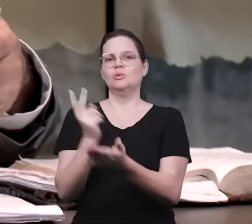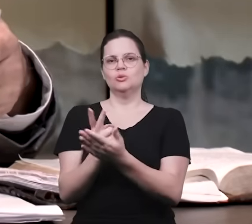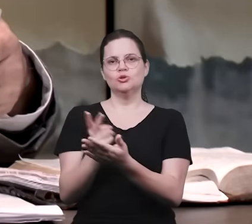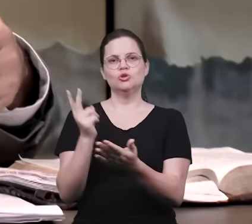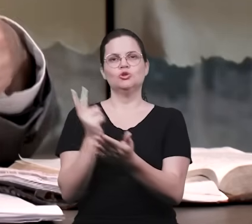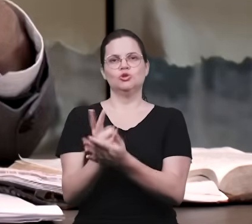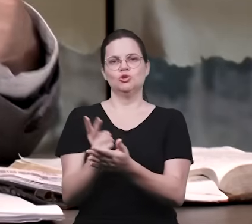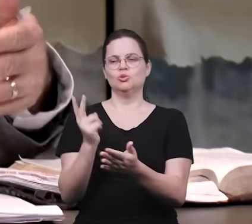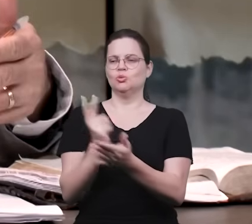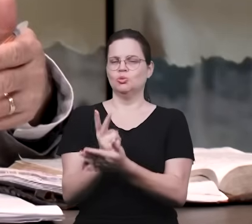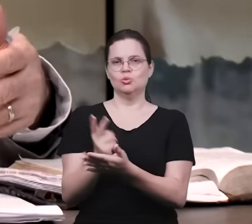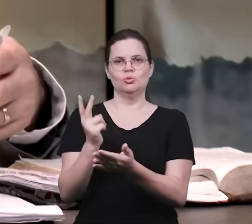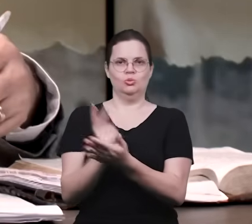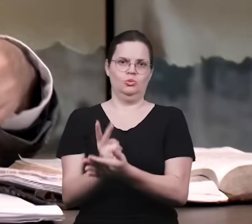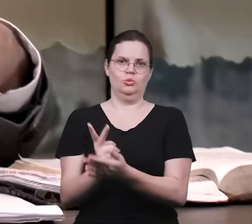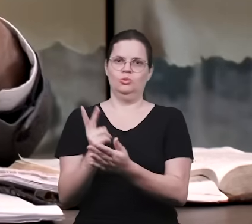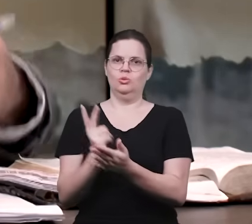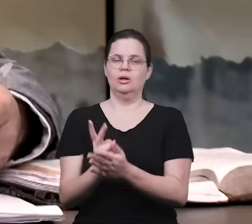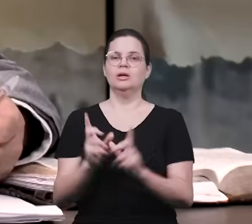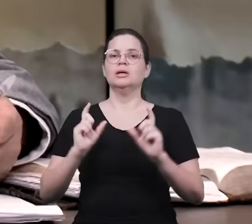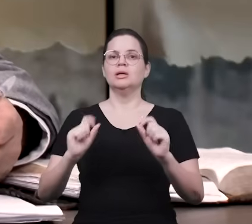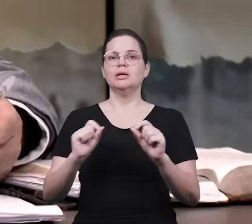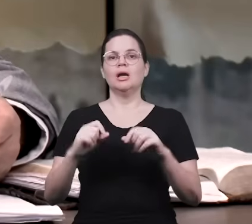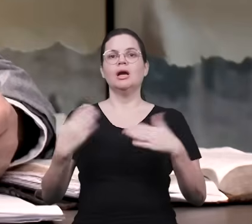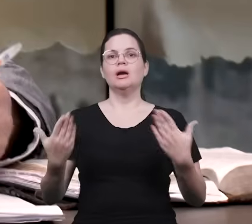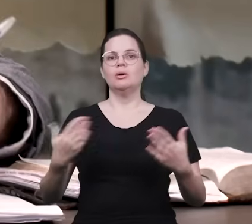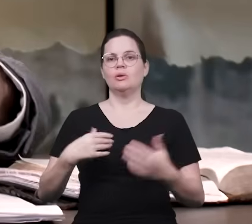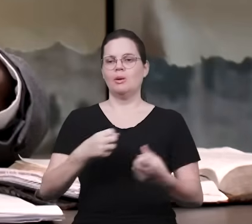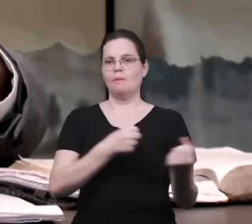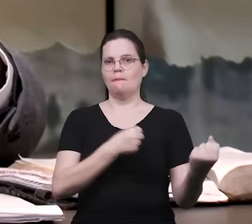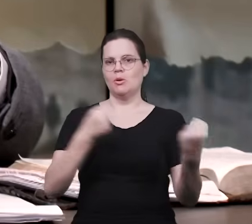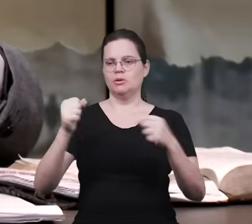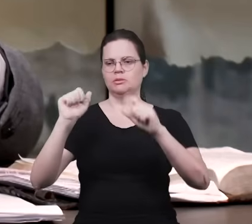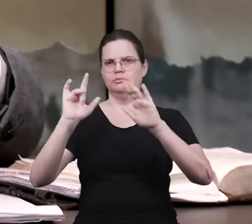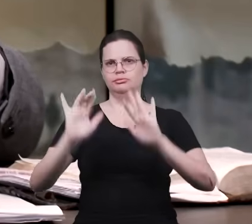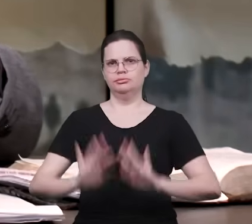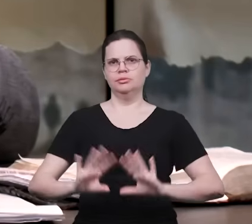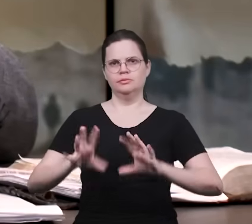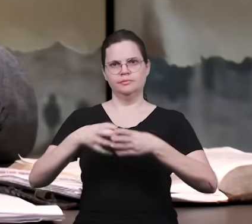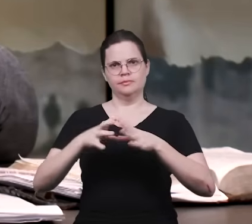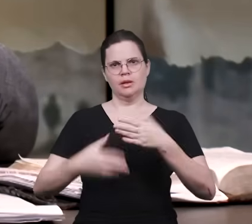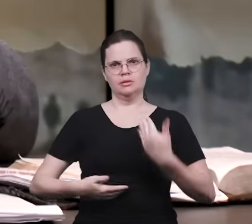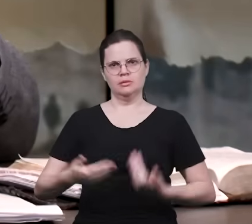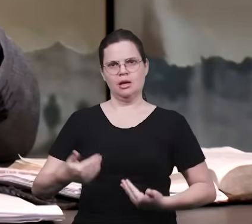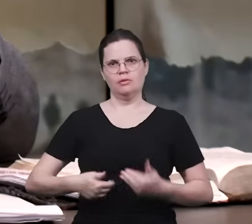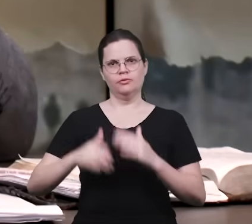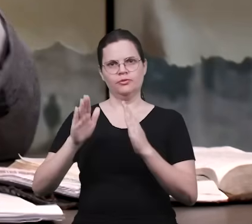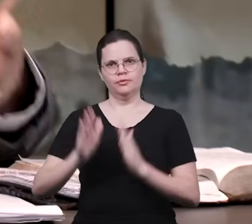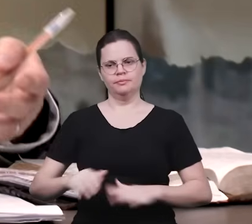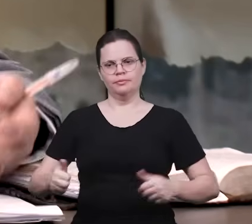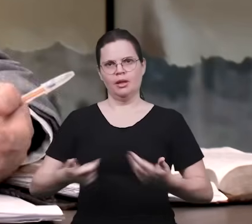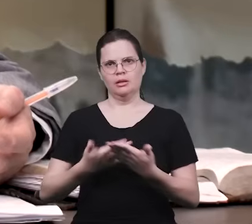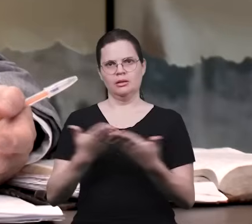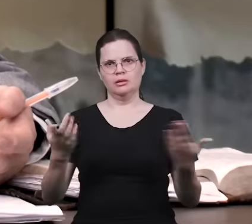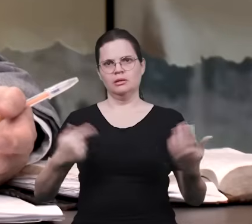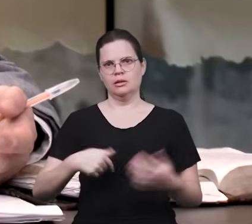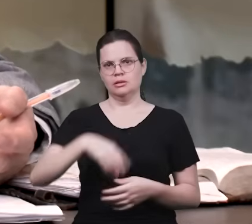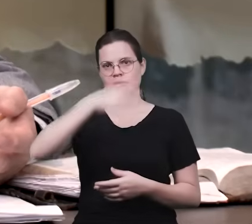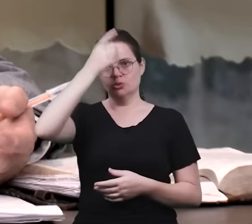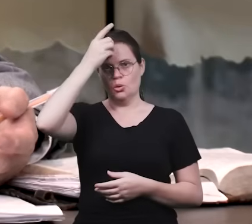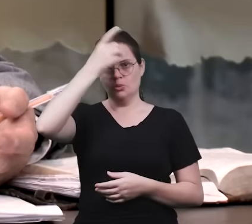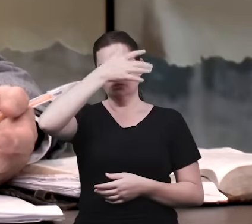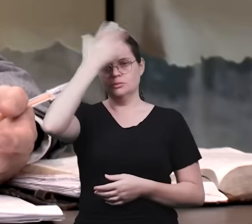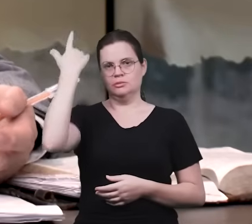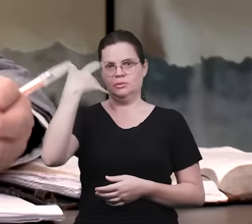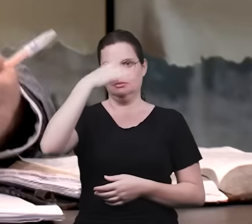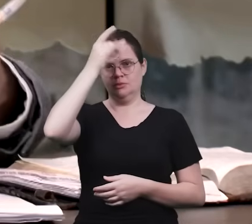exercendo a sua função, que é revestir a igreja de poder, como o pastor Edilson acabou de dizer, concedendo dons espirituais à